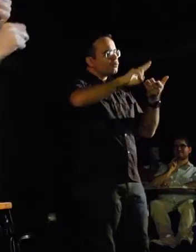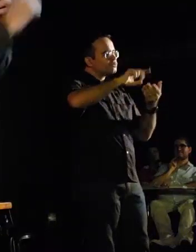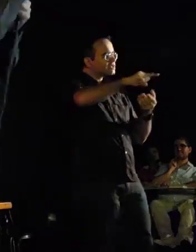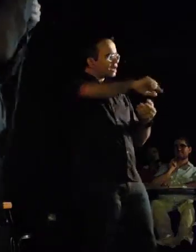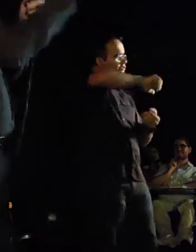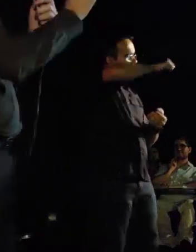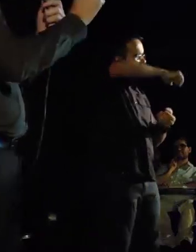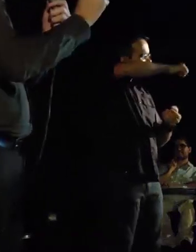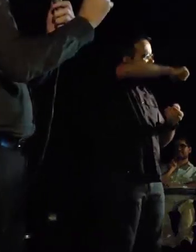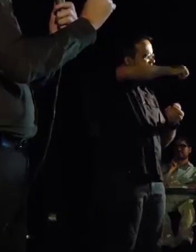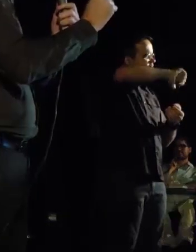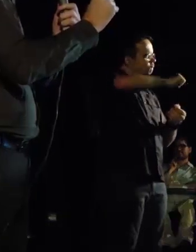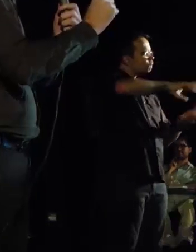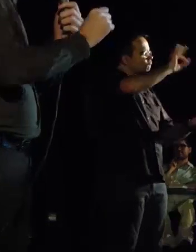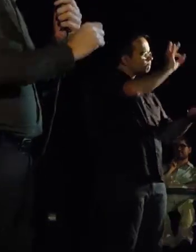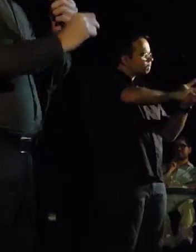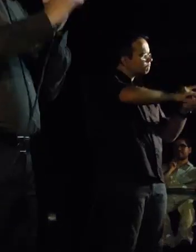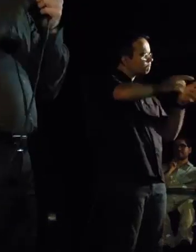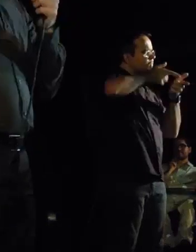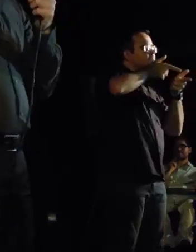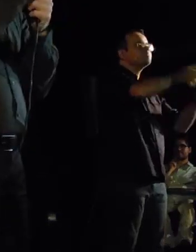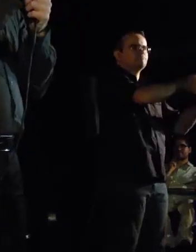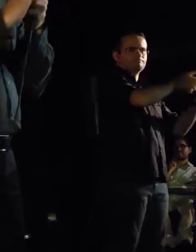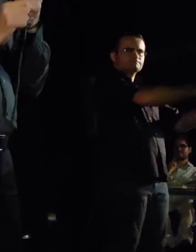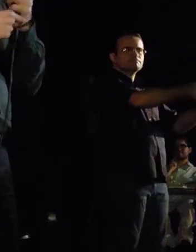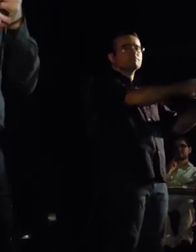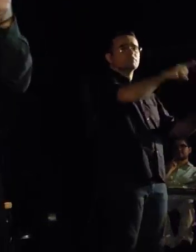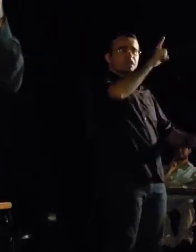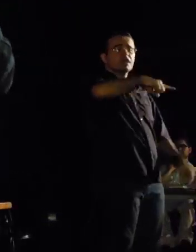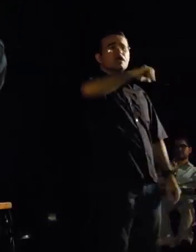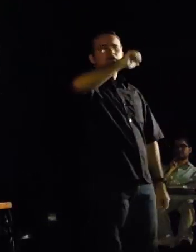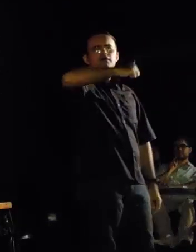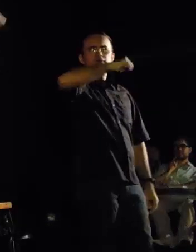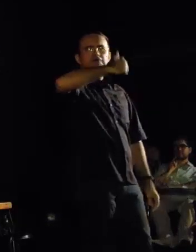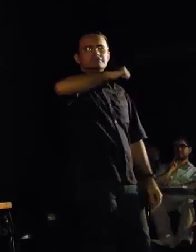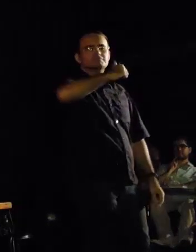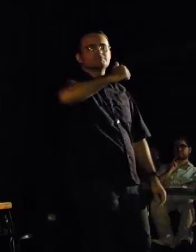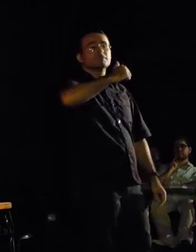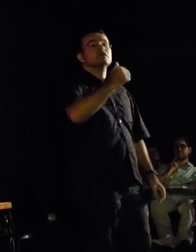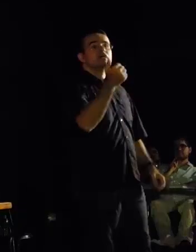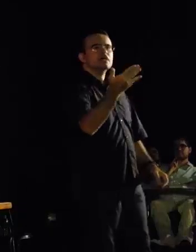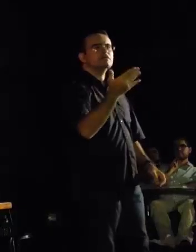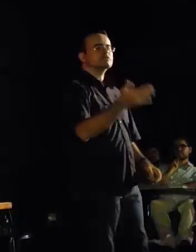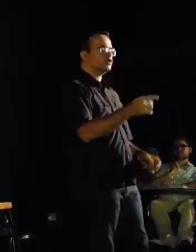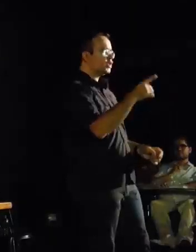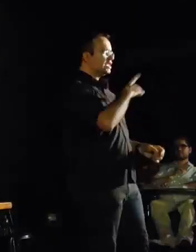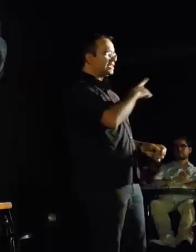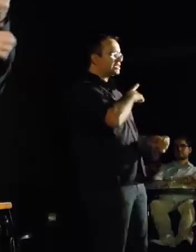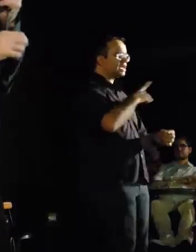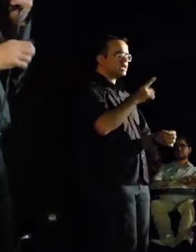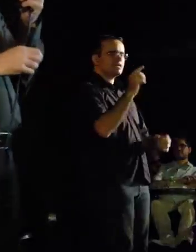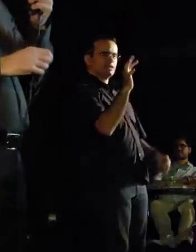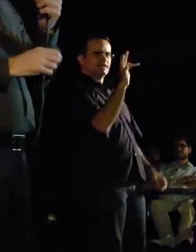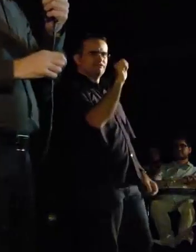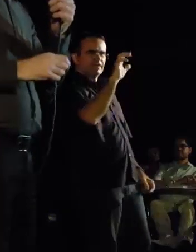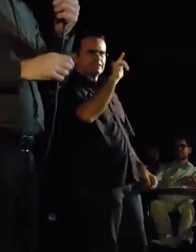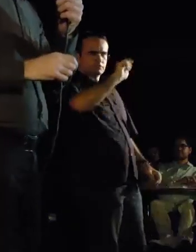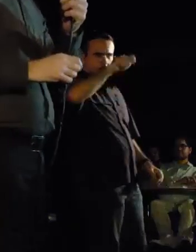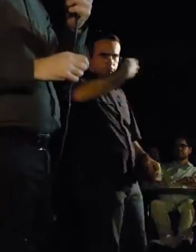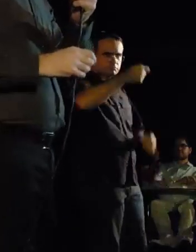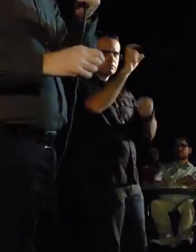Digamos que fascista é um modo de governo que tem ao menos 4 características